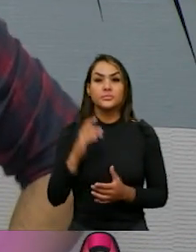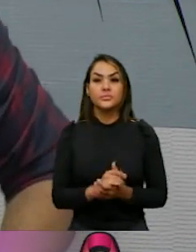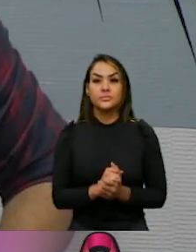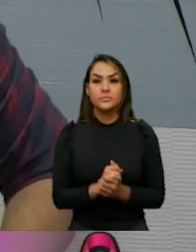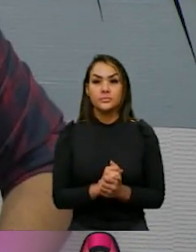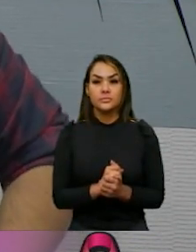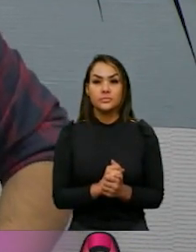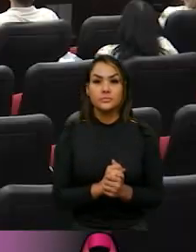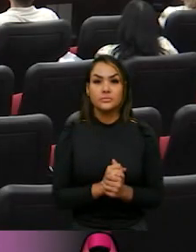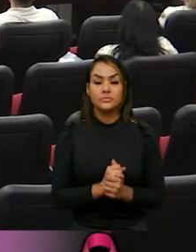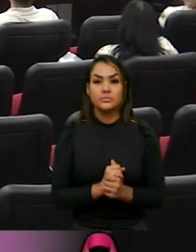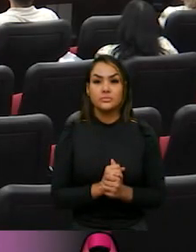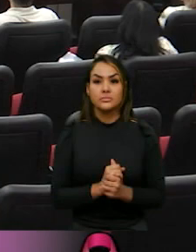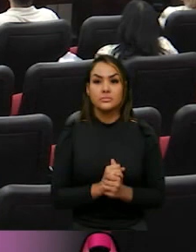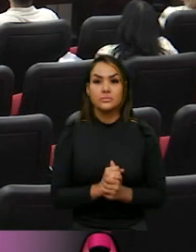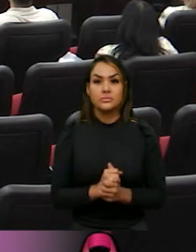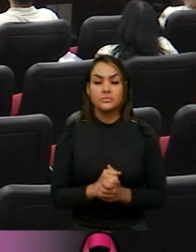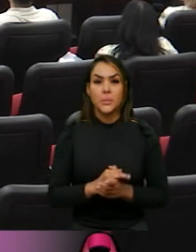possível, necessário.